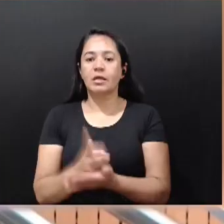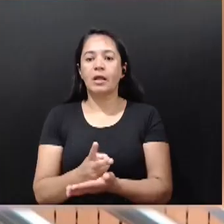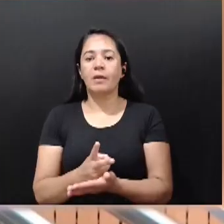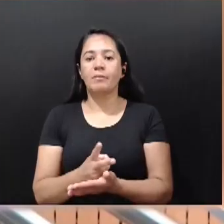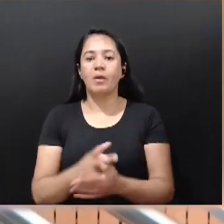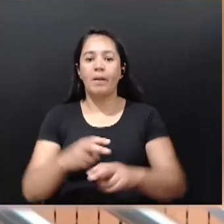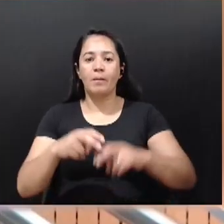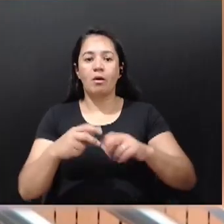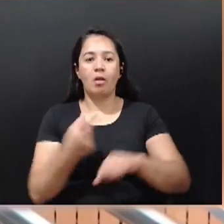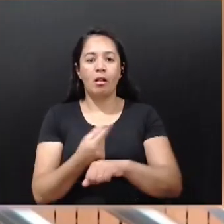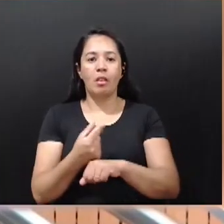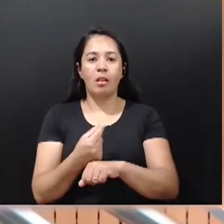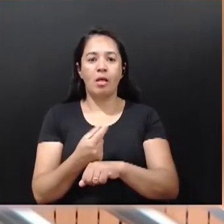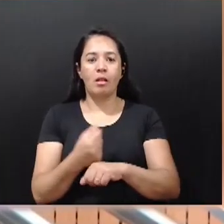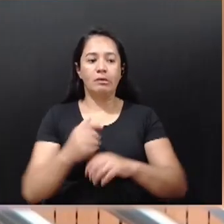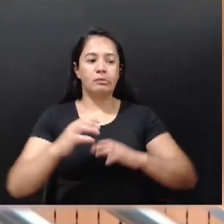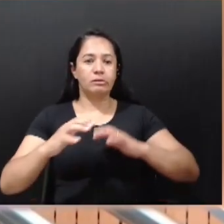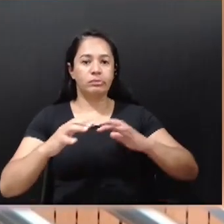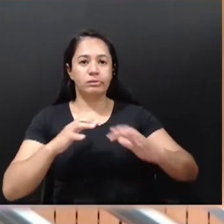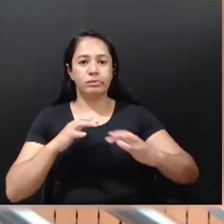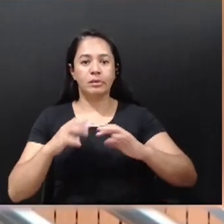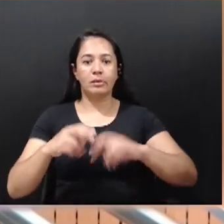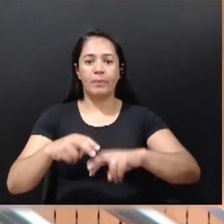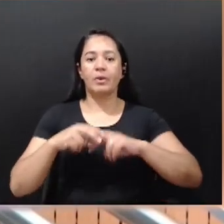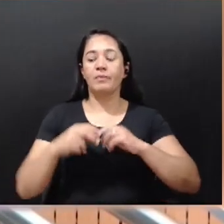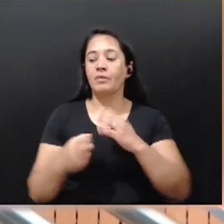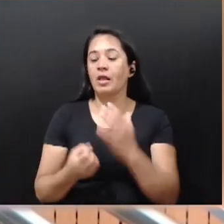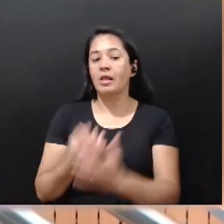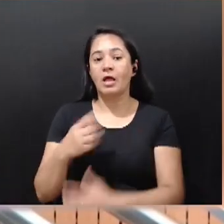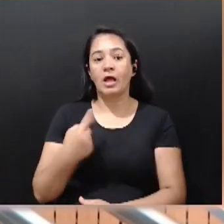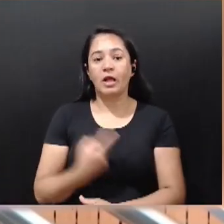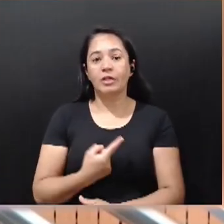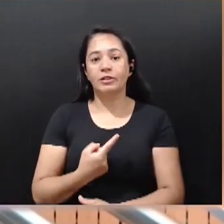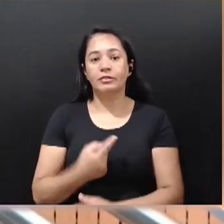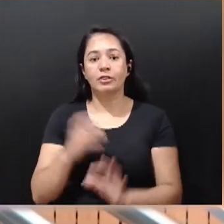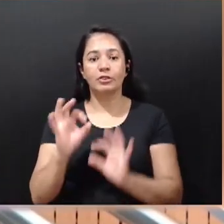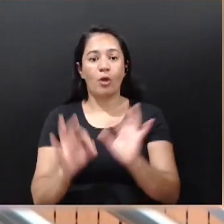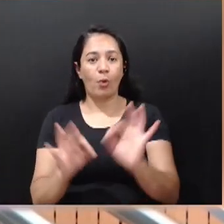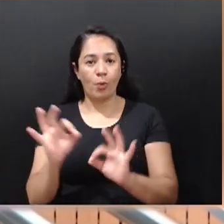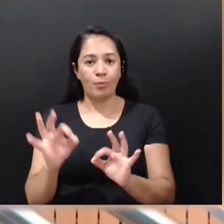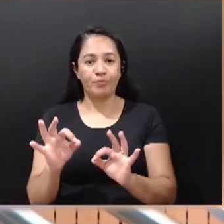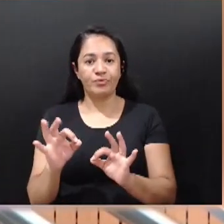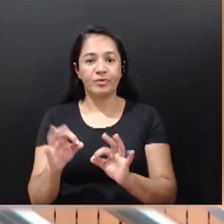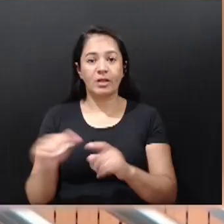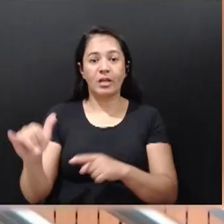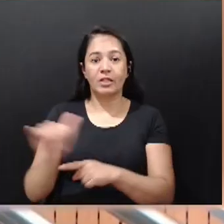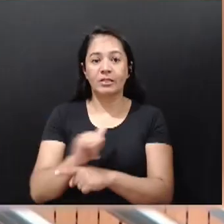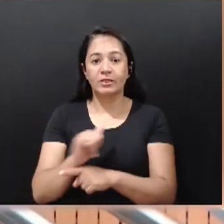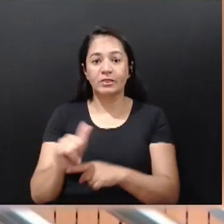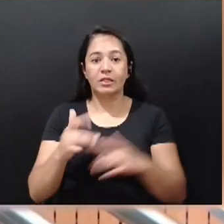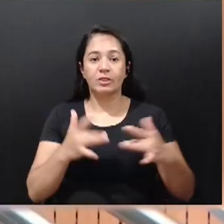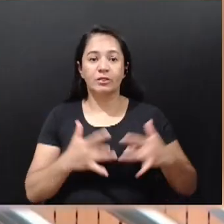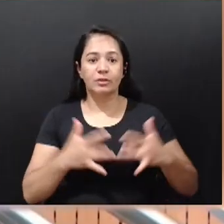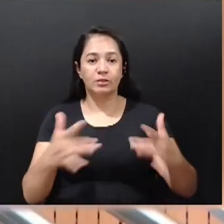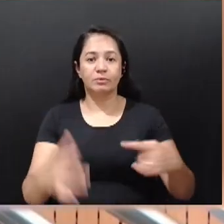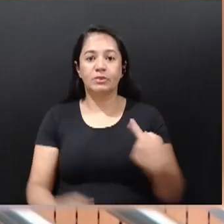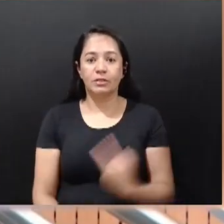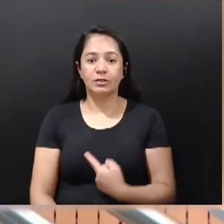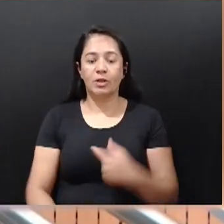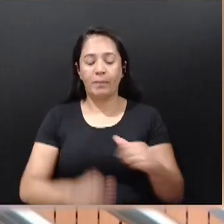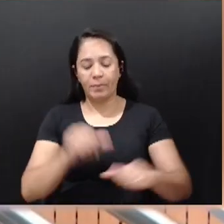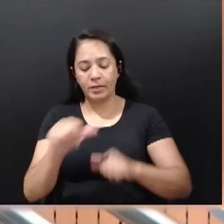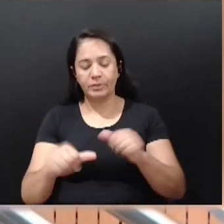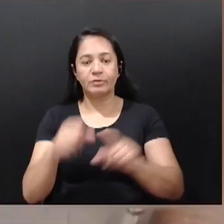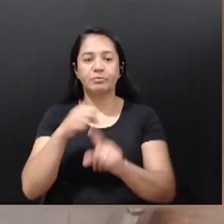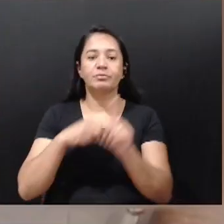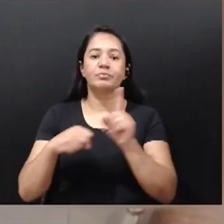capital-vida, visando a construção, a nossa auto-organização e a alternativa solidária para nós, para a transformação social. Esse é o nosso